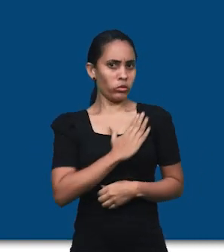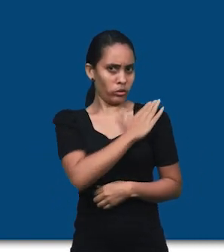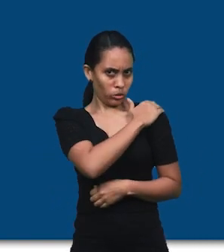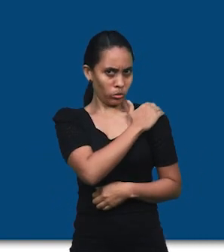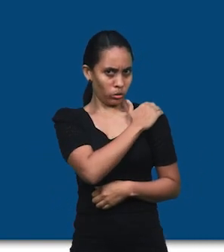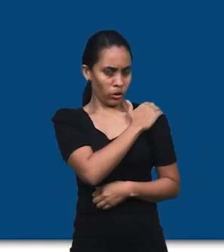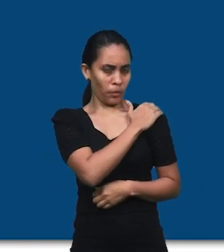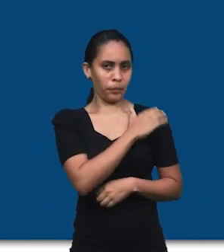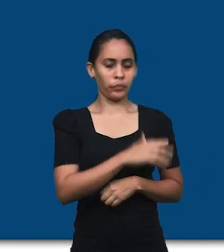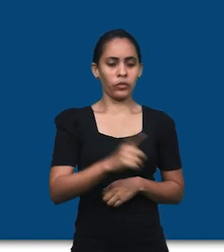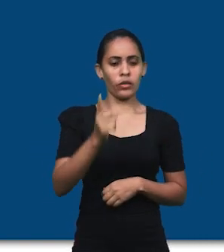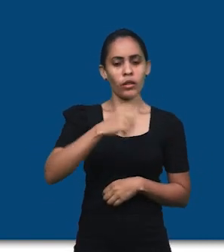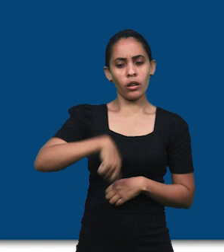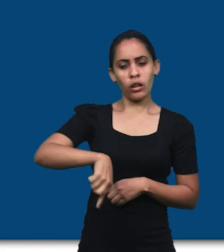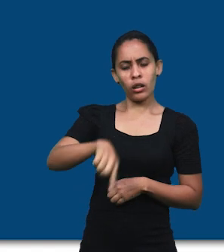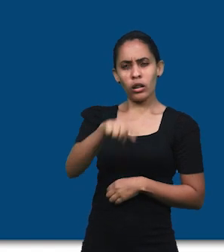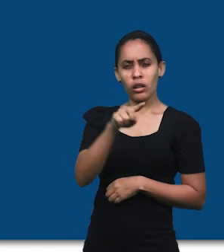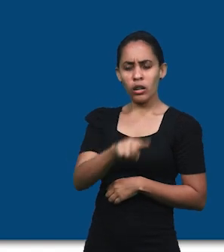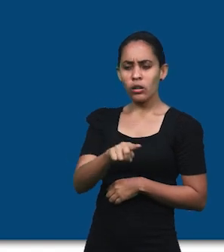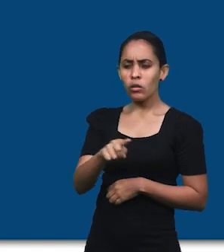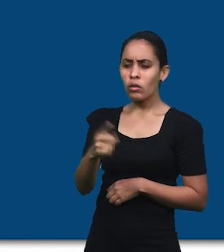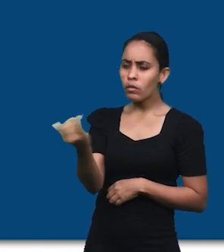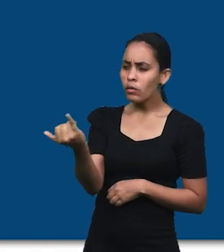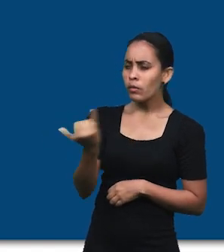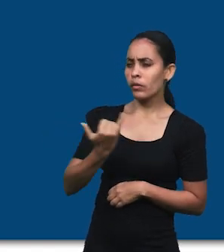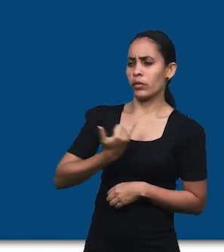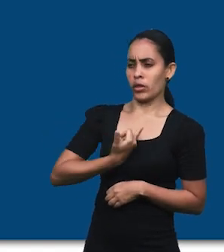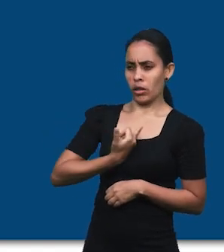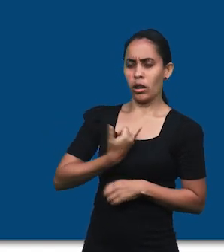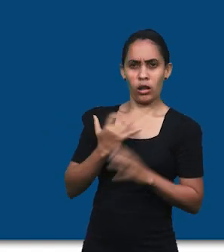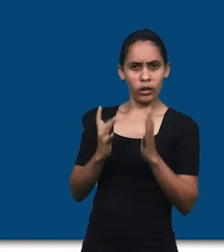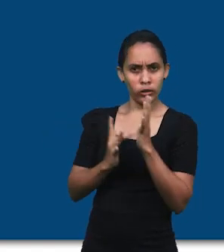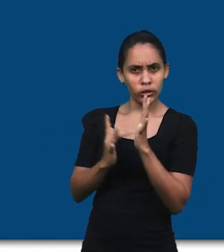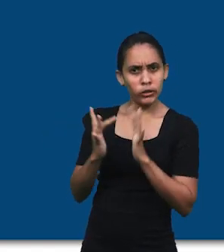moribundo. E quando ouviu falar de Jesus,